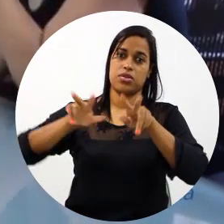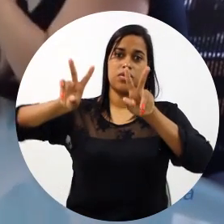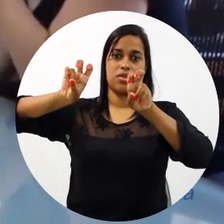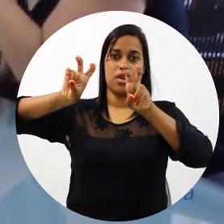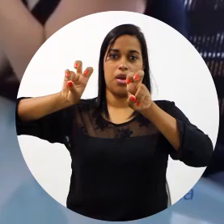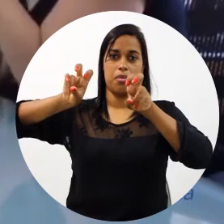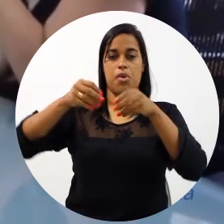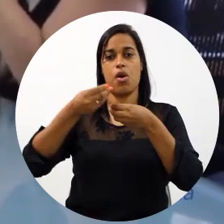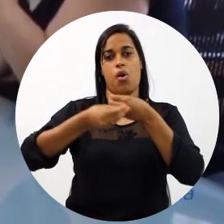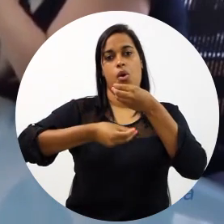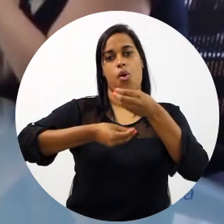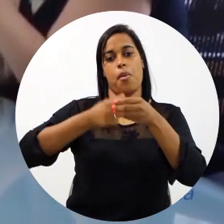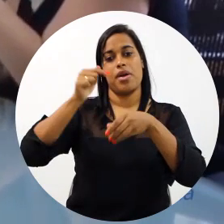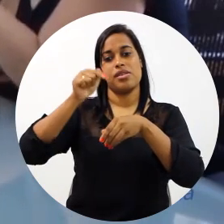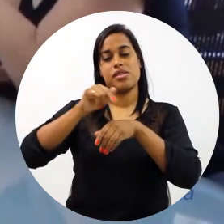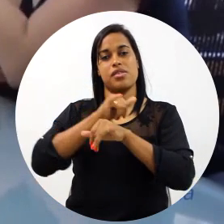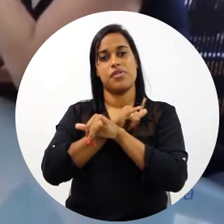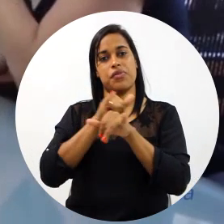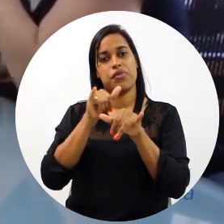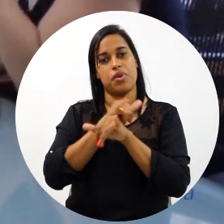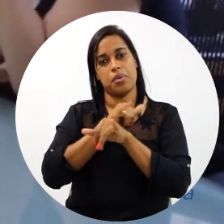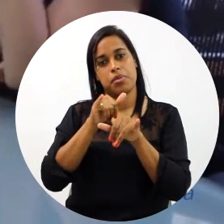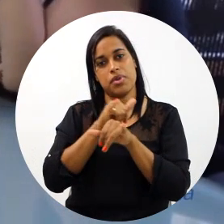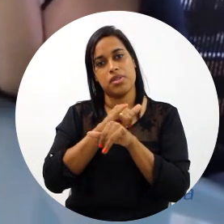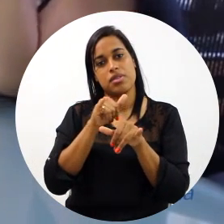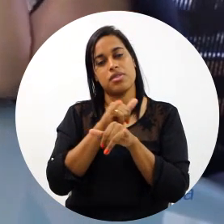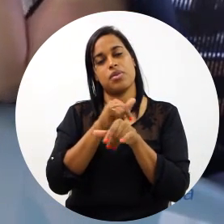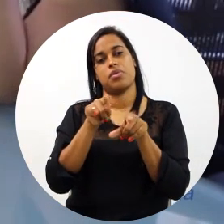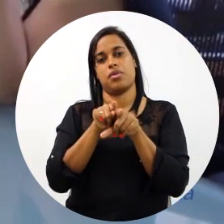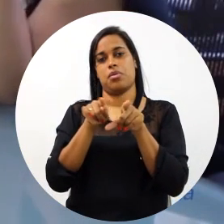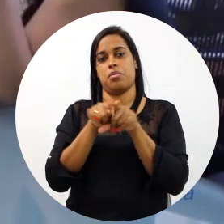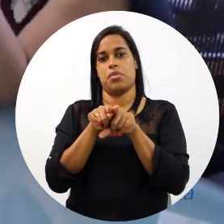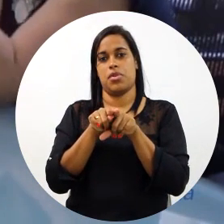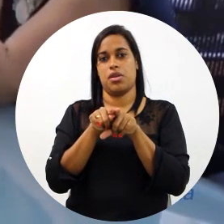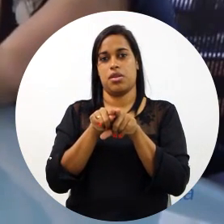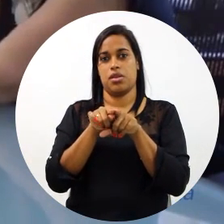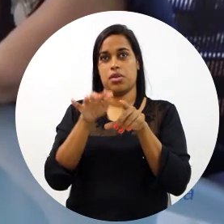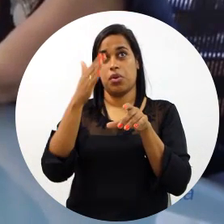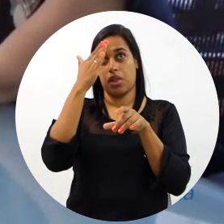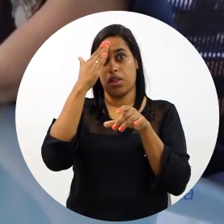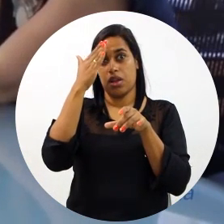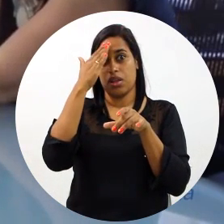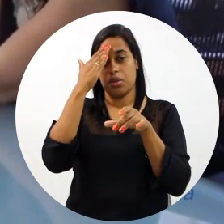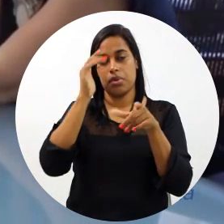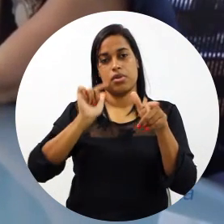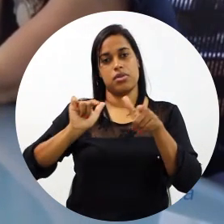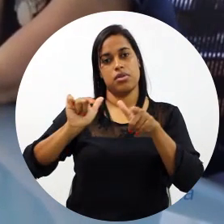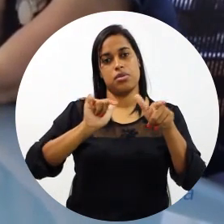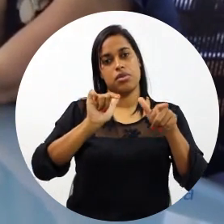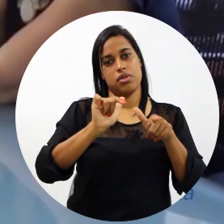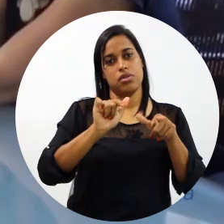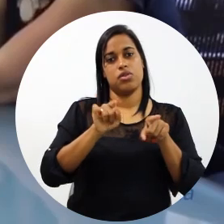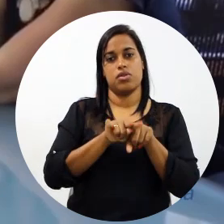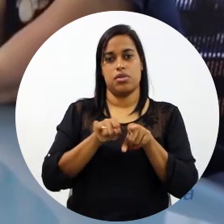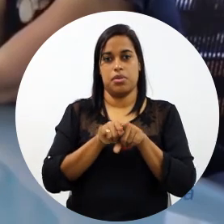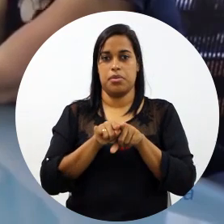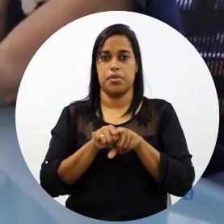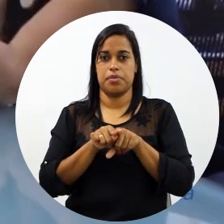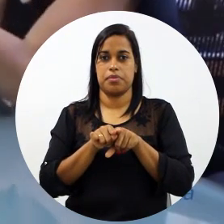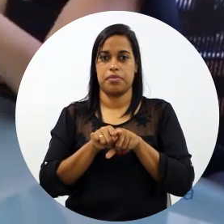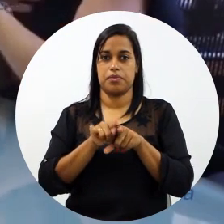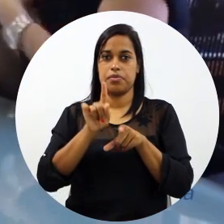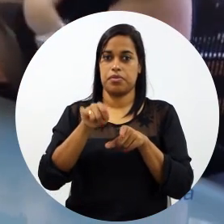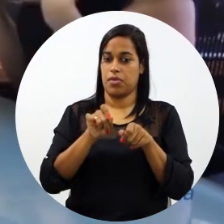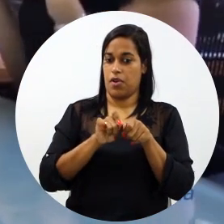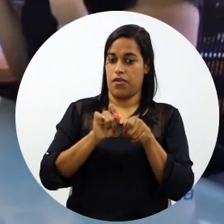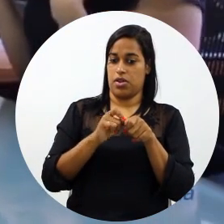É uma forma de manter aquela informação acesa, viva na mente daqueles trabalhadores. Então, não